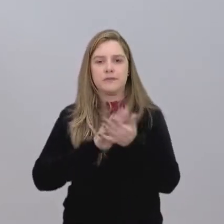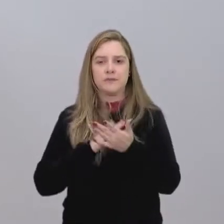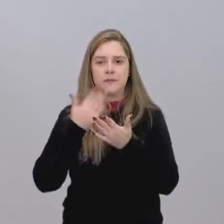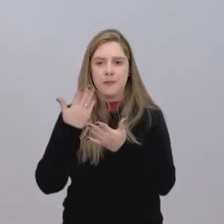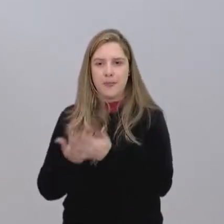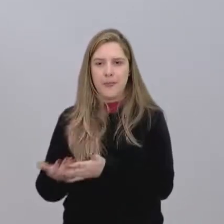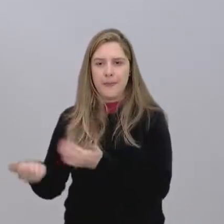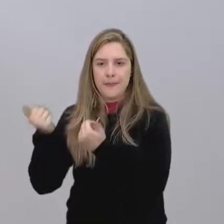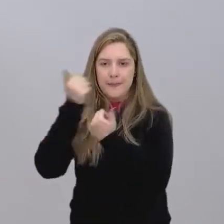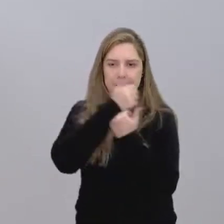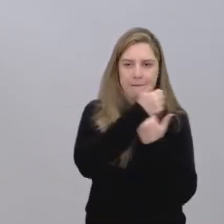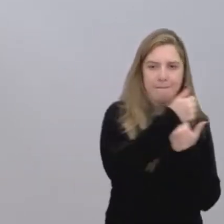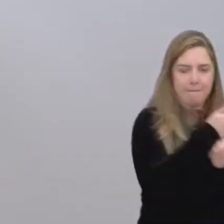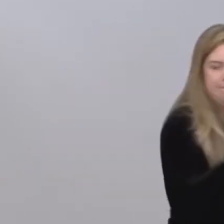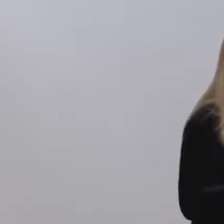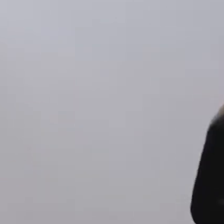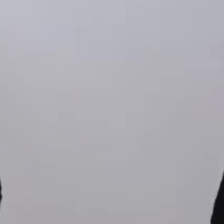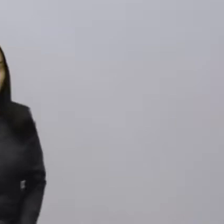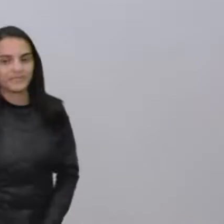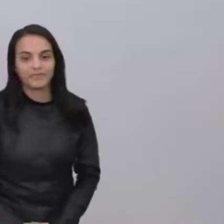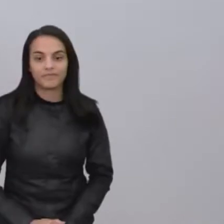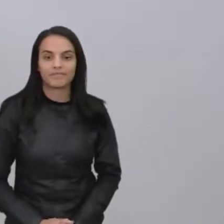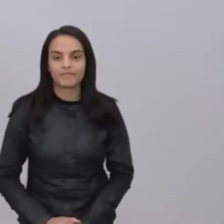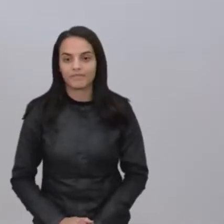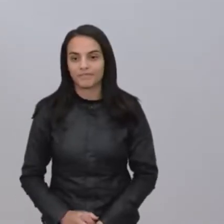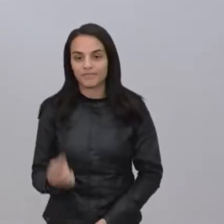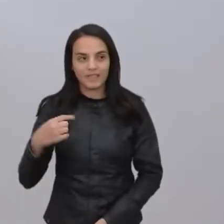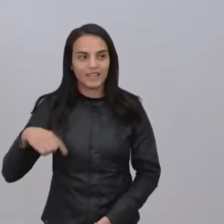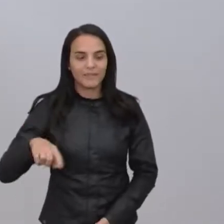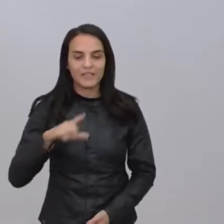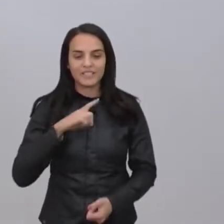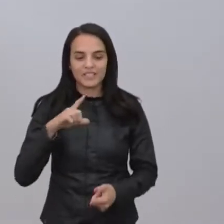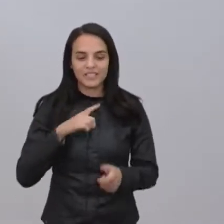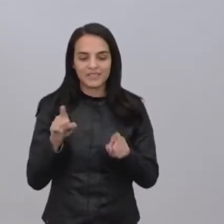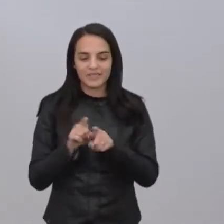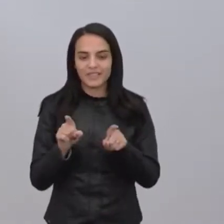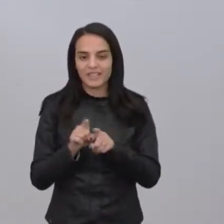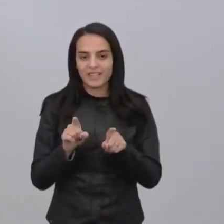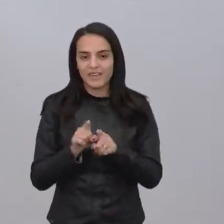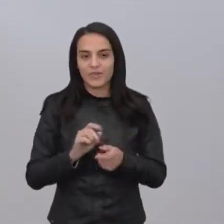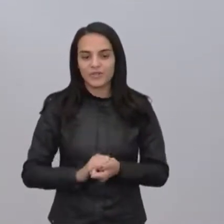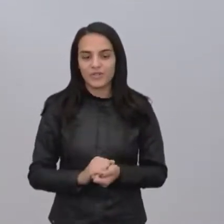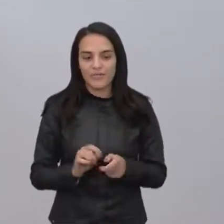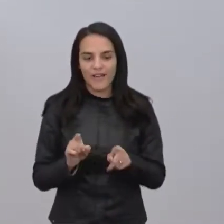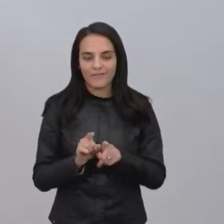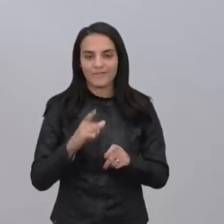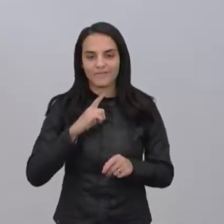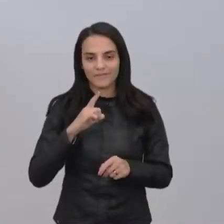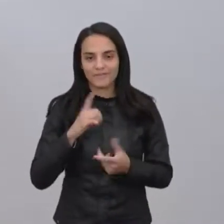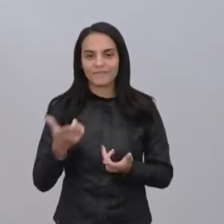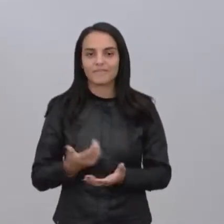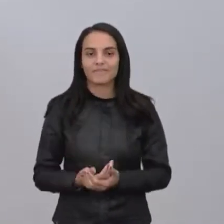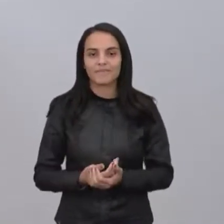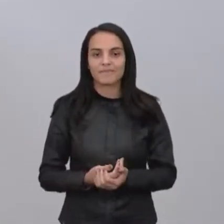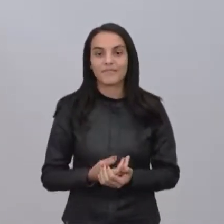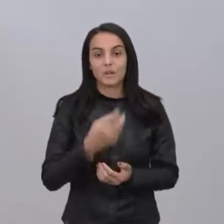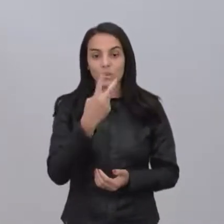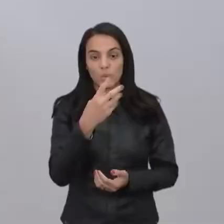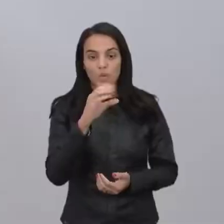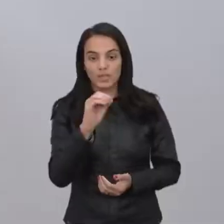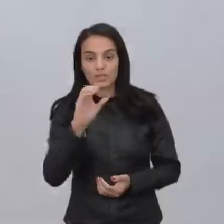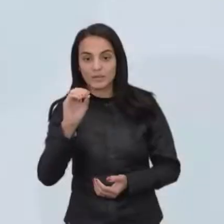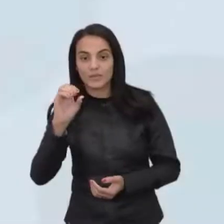dado recente, mas a gente tem aí a respeito do Brasil que a partir de 2008 o